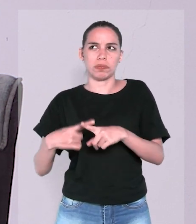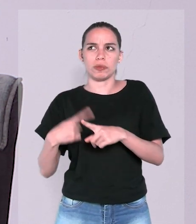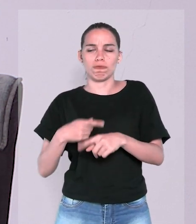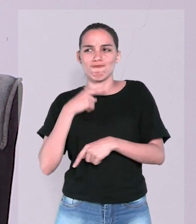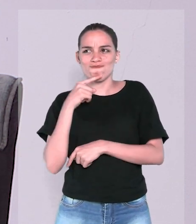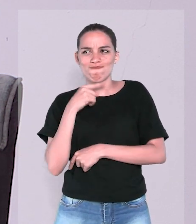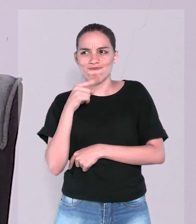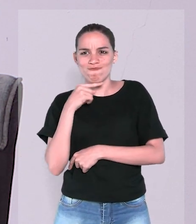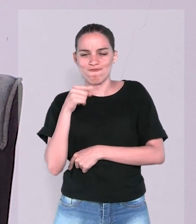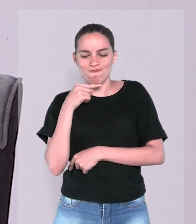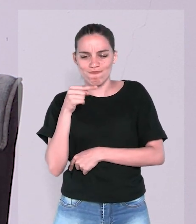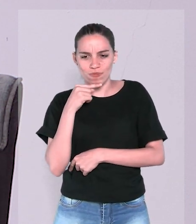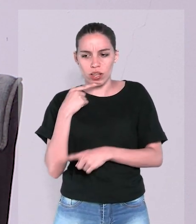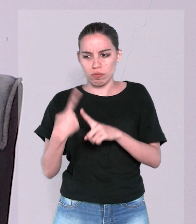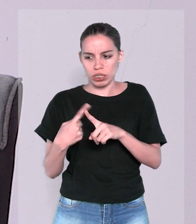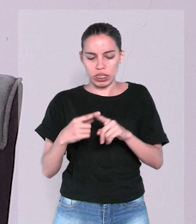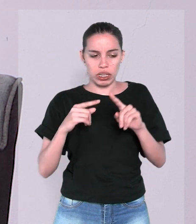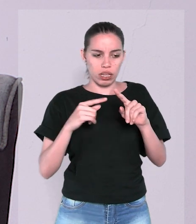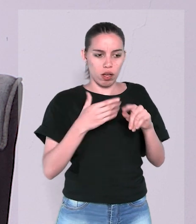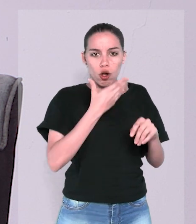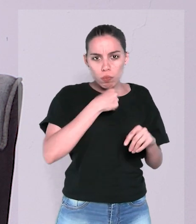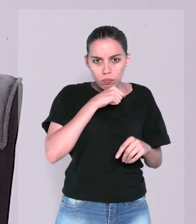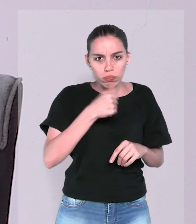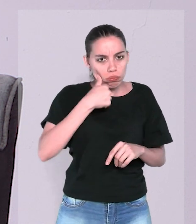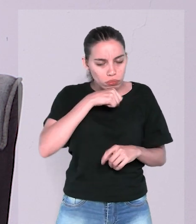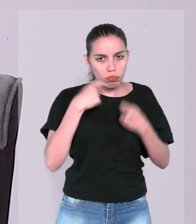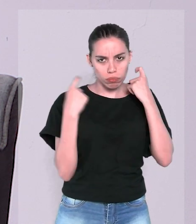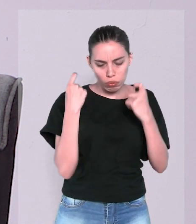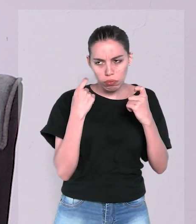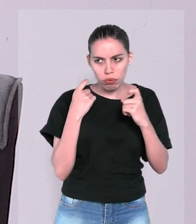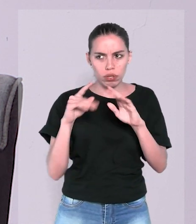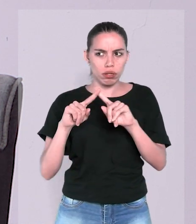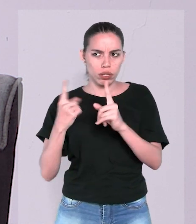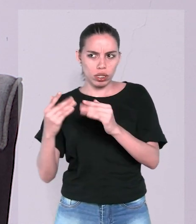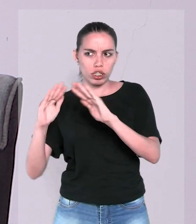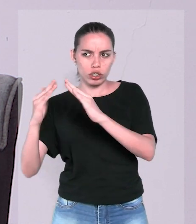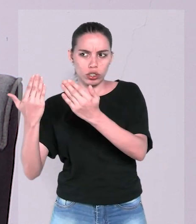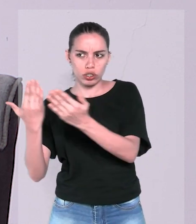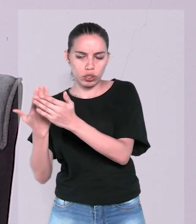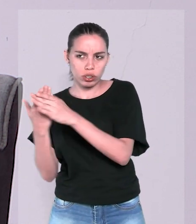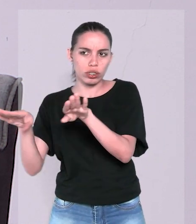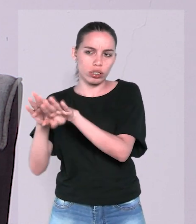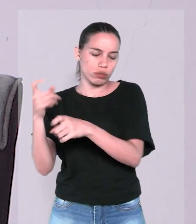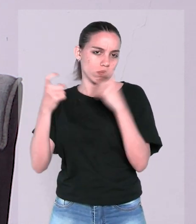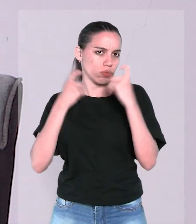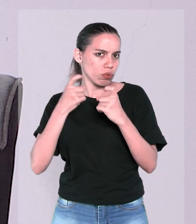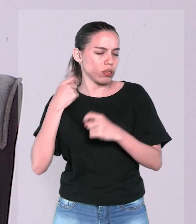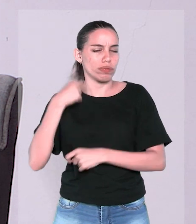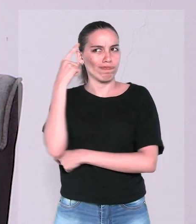sido motivo de preocupação para a família, né? Motivo de preocupação para a escola, porque a escola também me chegava.